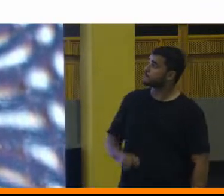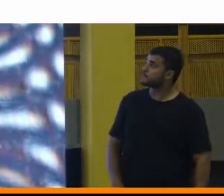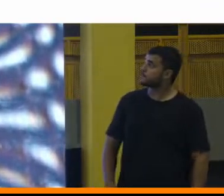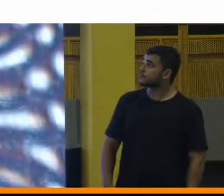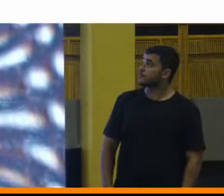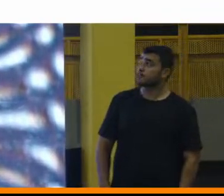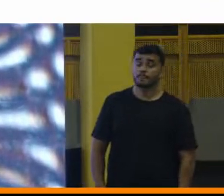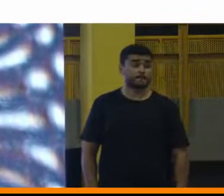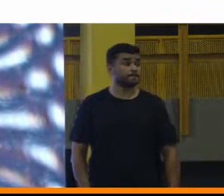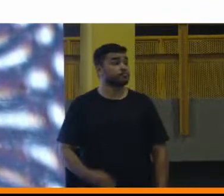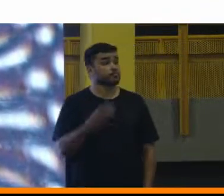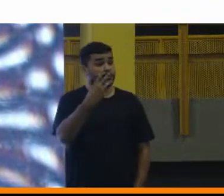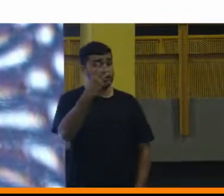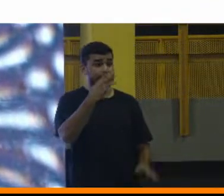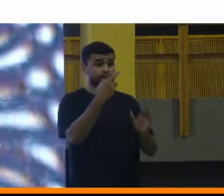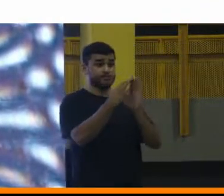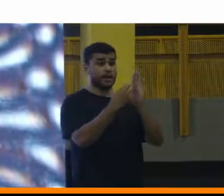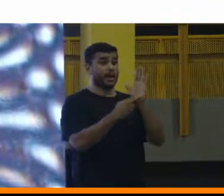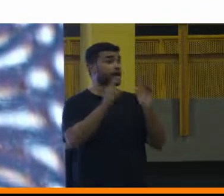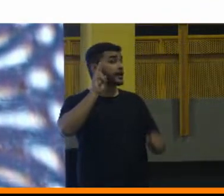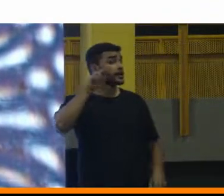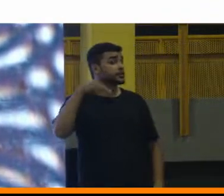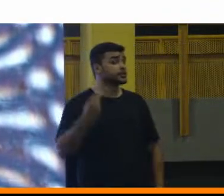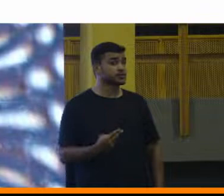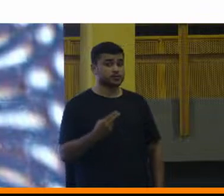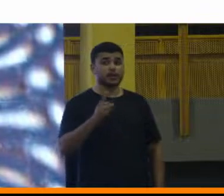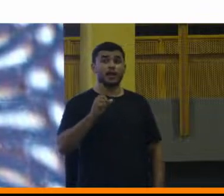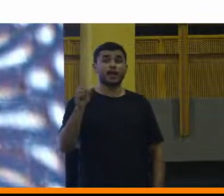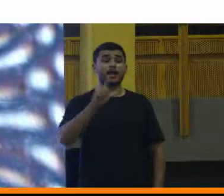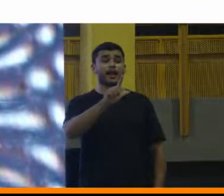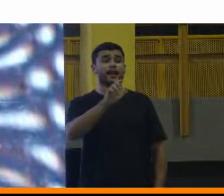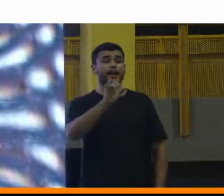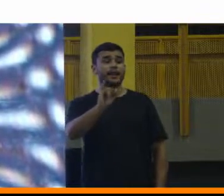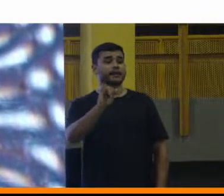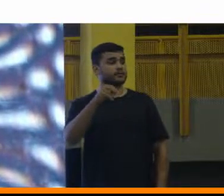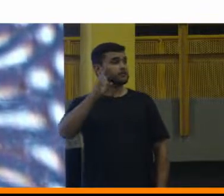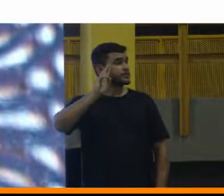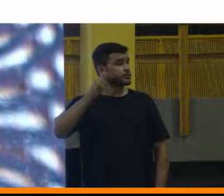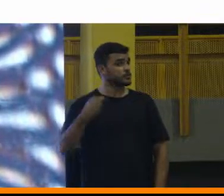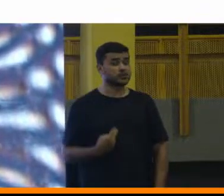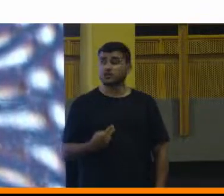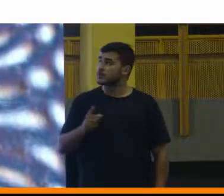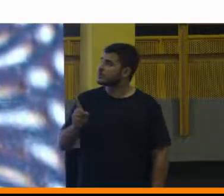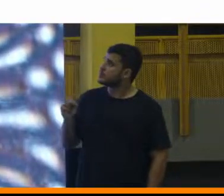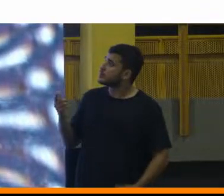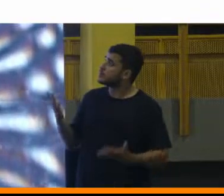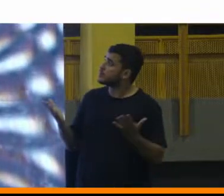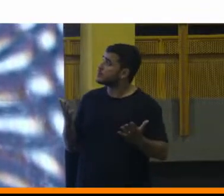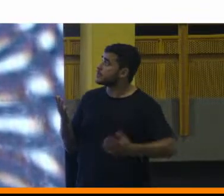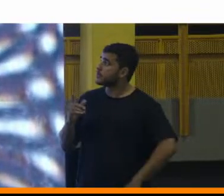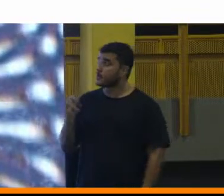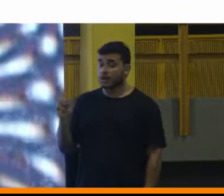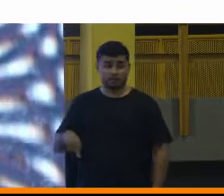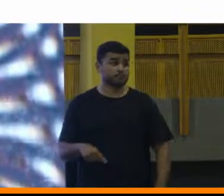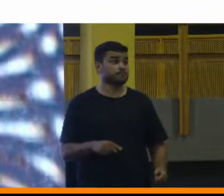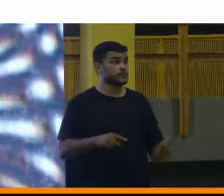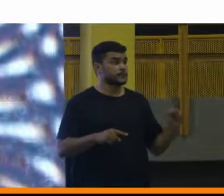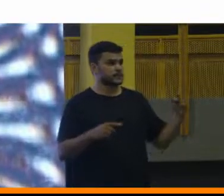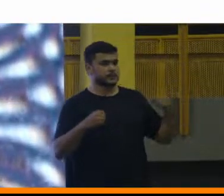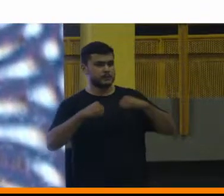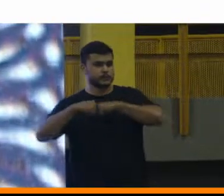lei de Newton, que é a primeira que a gente vai estudar, é chamado princípio da ação e reação, e está relacionada à interação